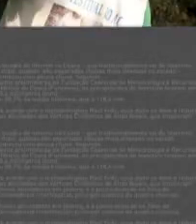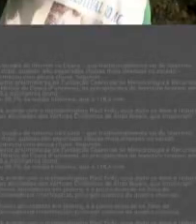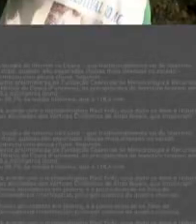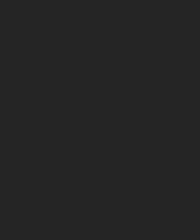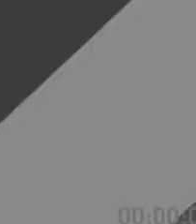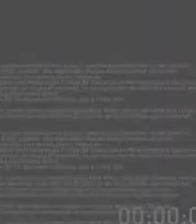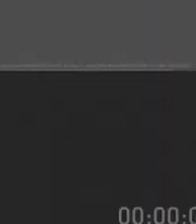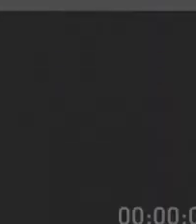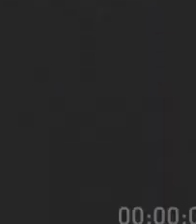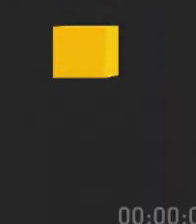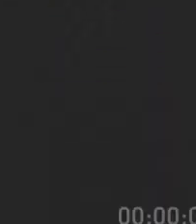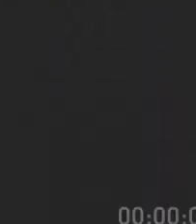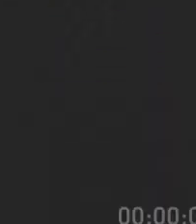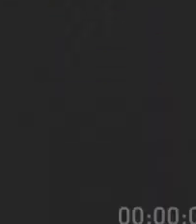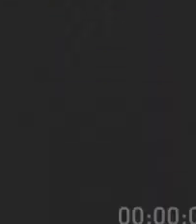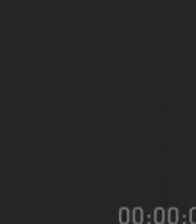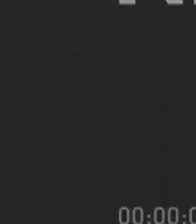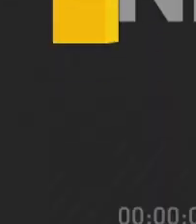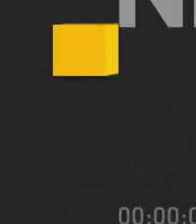ae